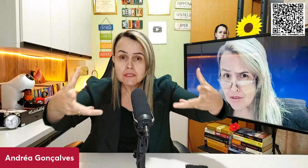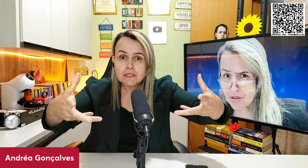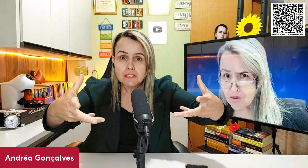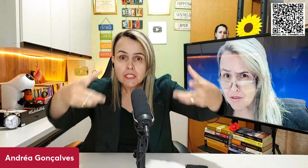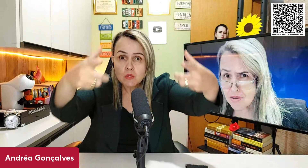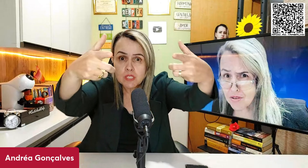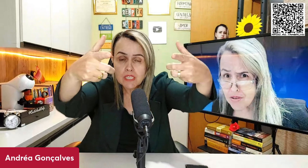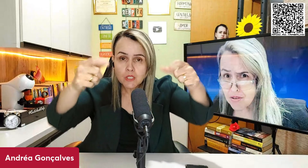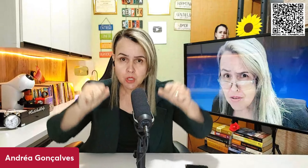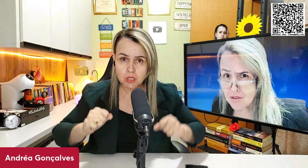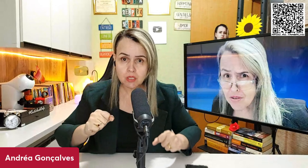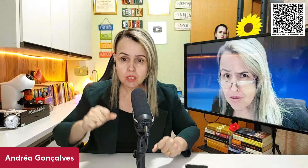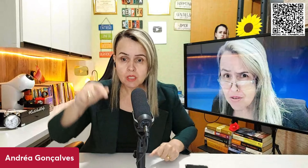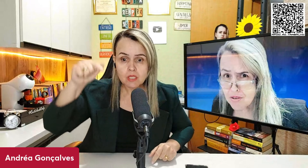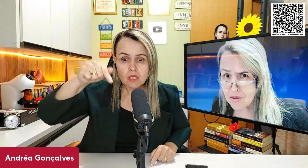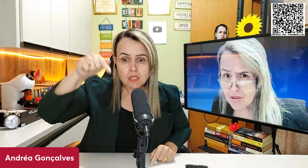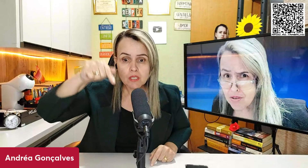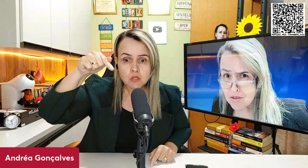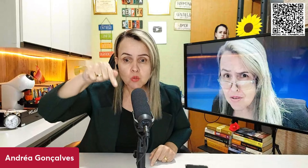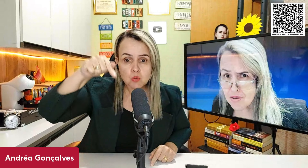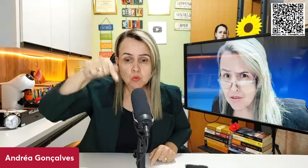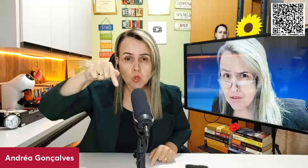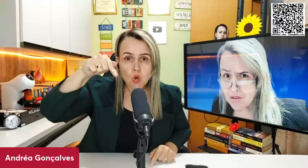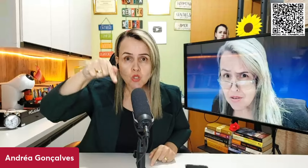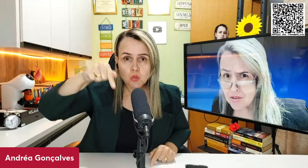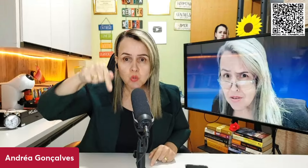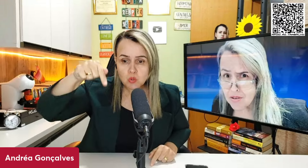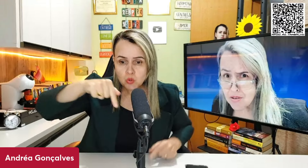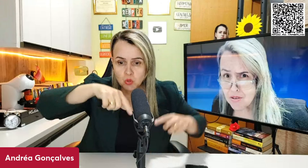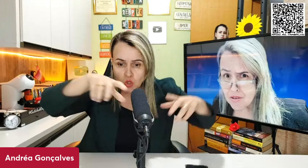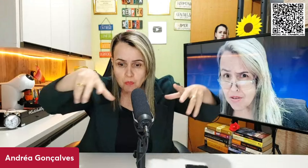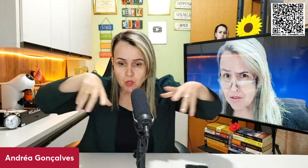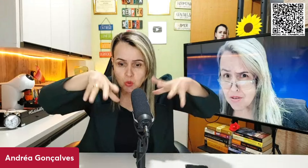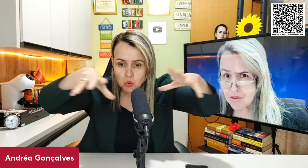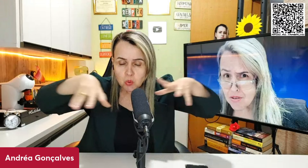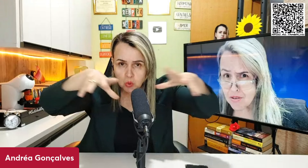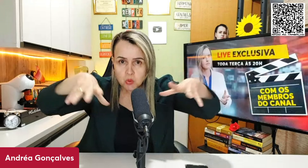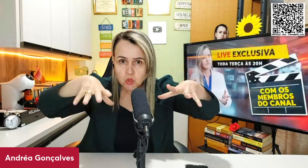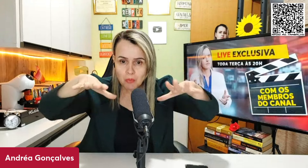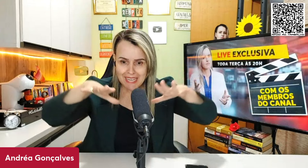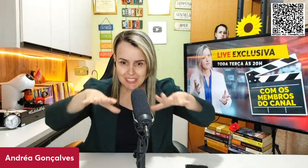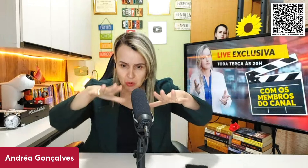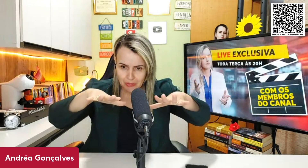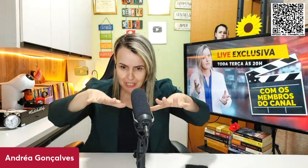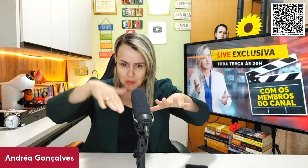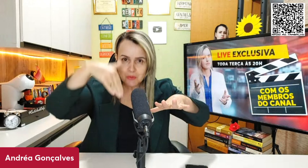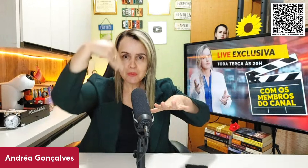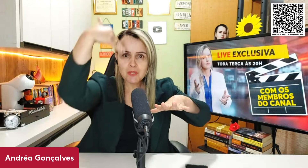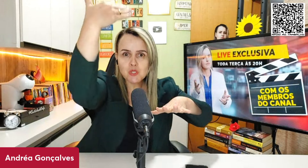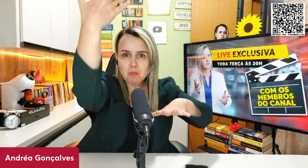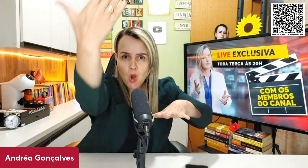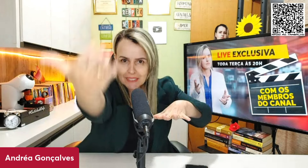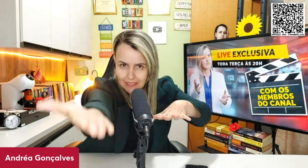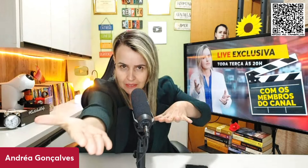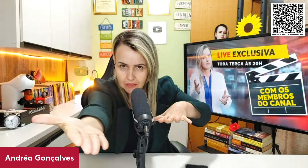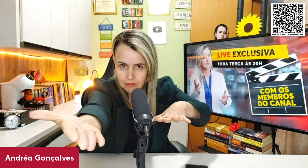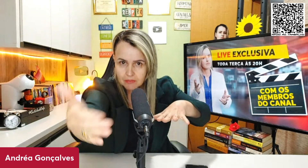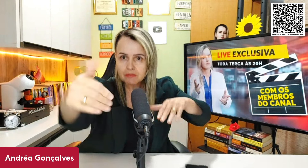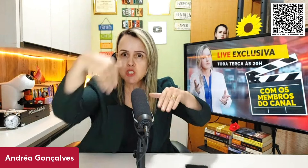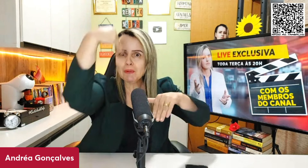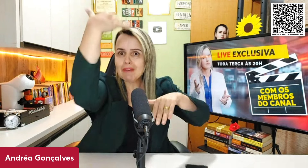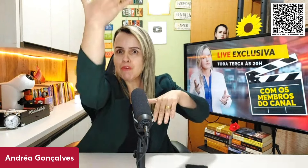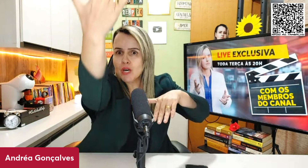lá é o seguinte todo todo produto que o Brasil vende exporta